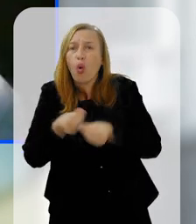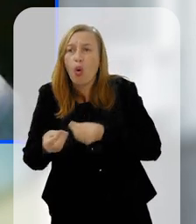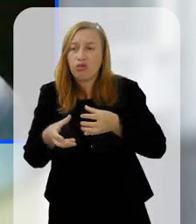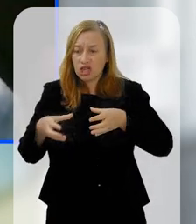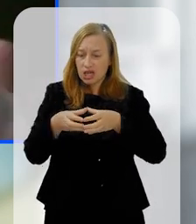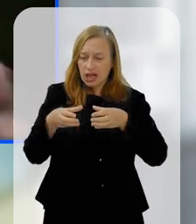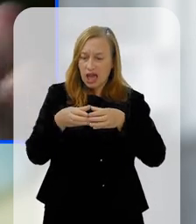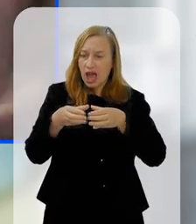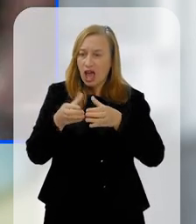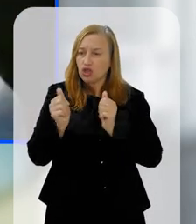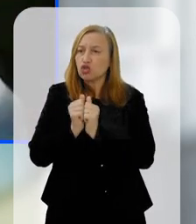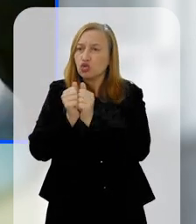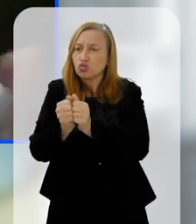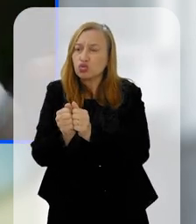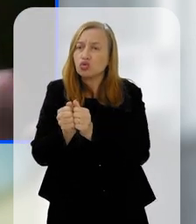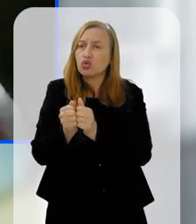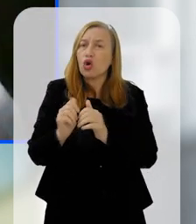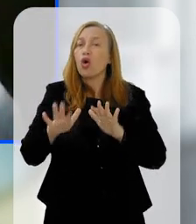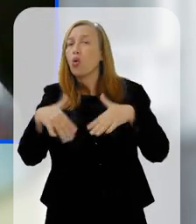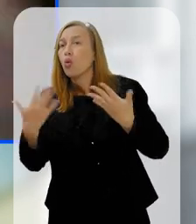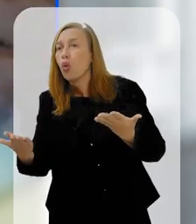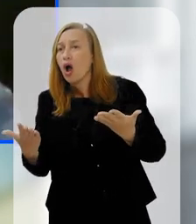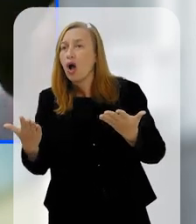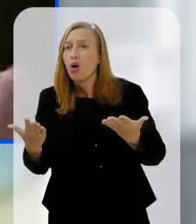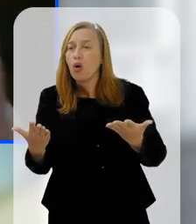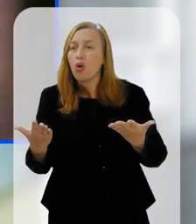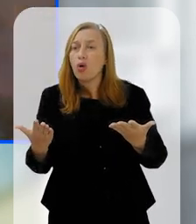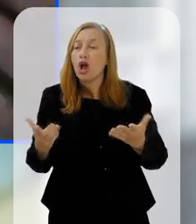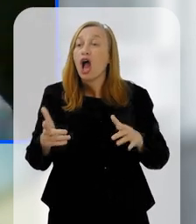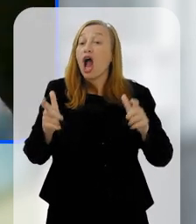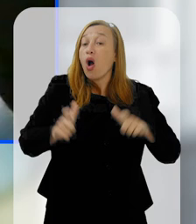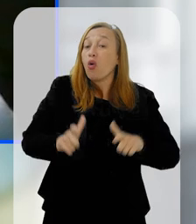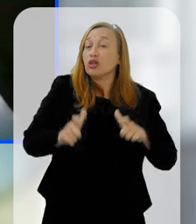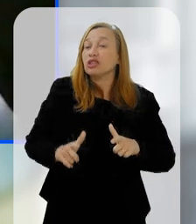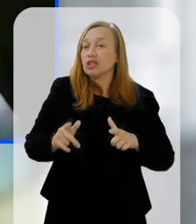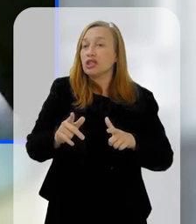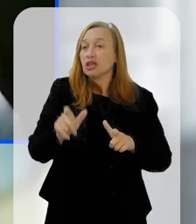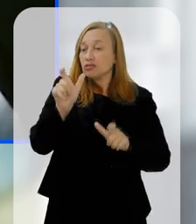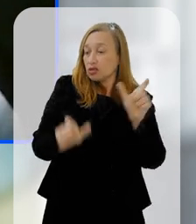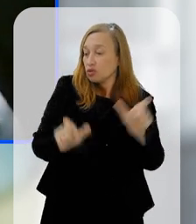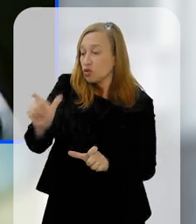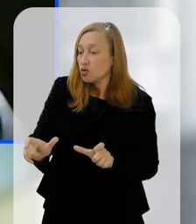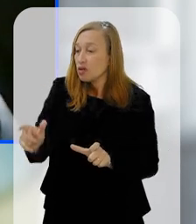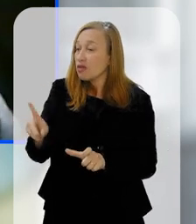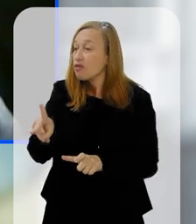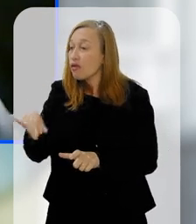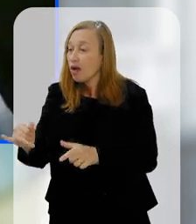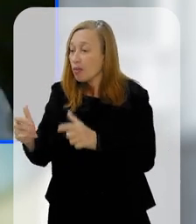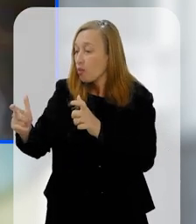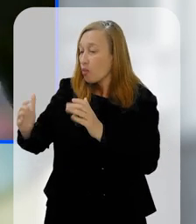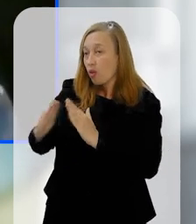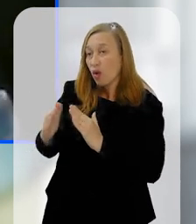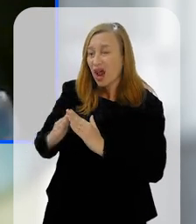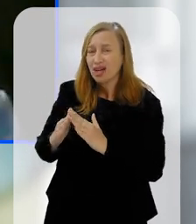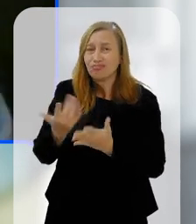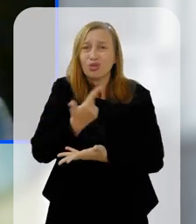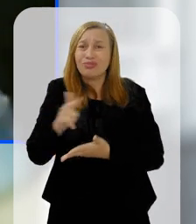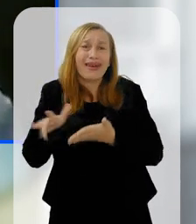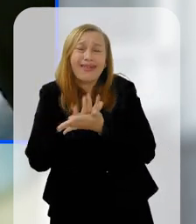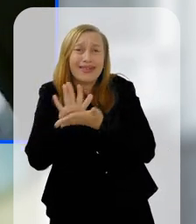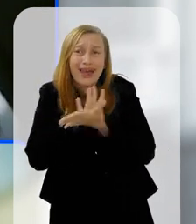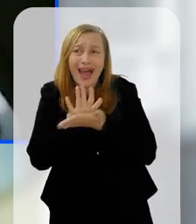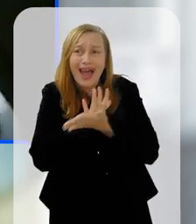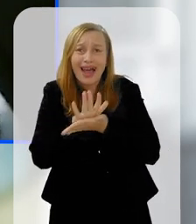ser por blocos? Vai ser tudo junto? Qual vai ser a parte? Para onde é que essas pessoas vão, né? Então não tem nada disso, não